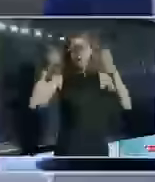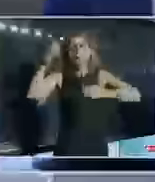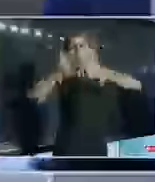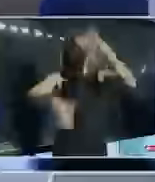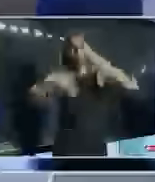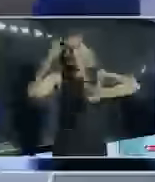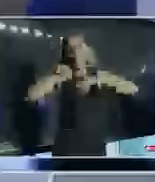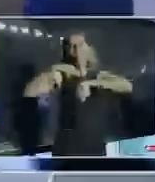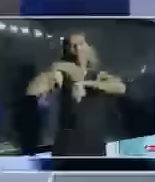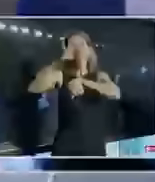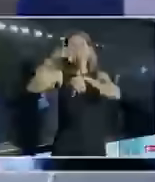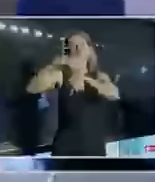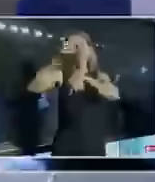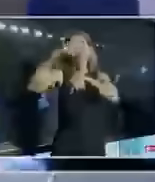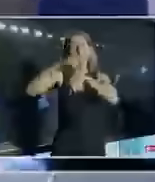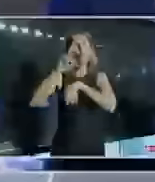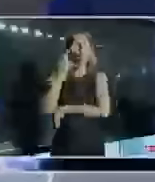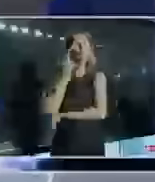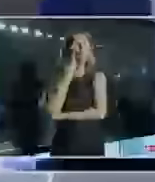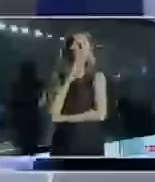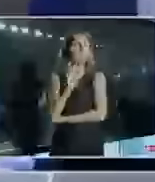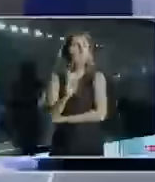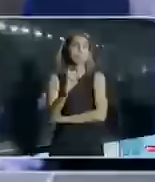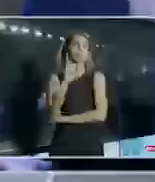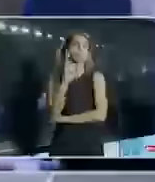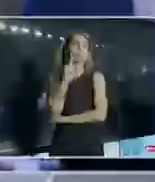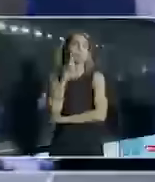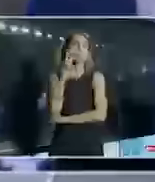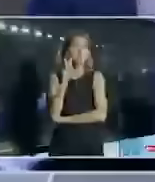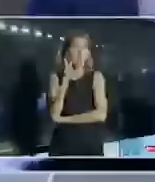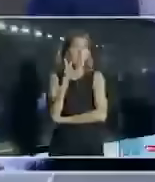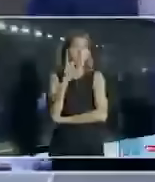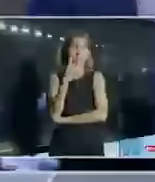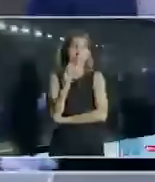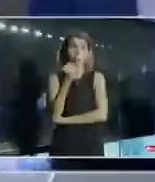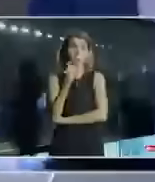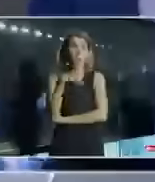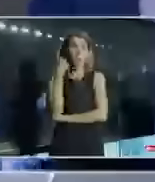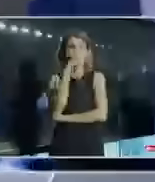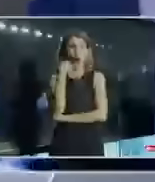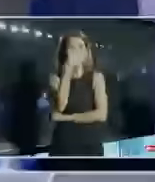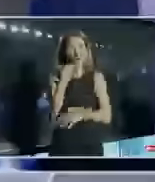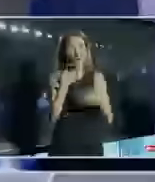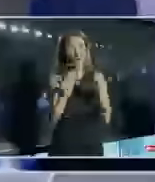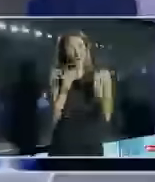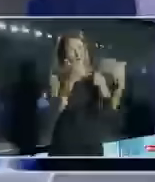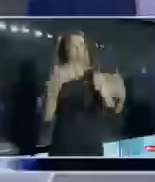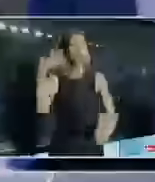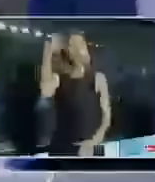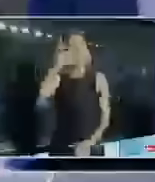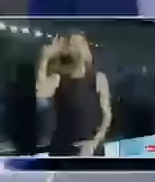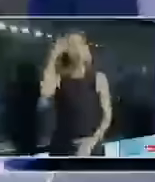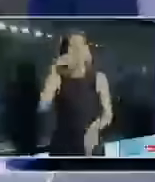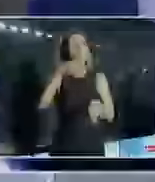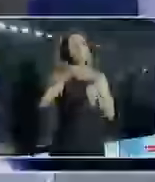né seguir a decisão do TRE mas não é 100% garantido a gente viu isso no caso de deltan da lanol muito embora